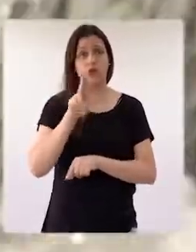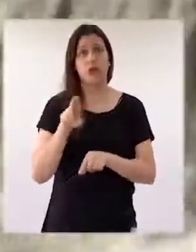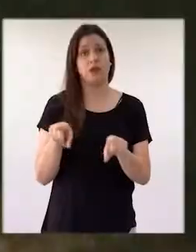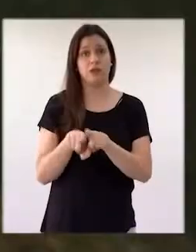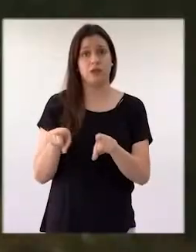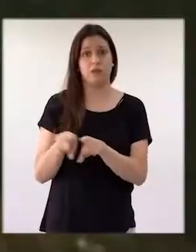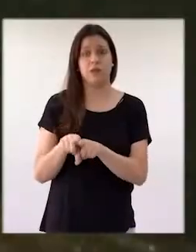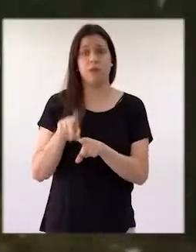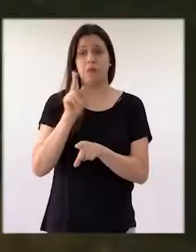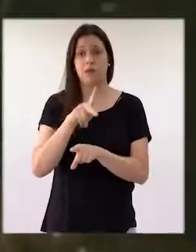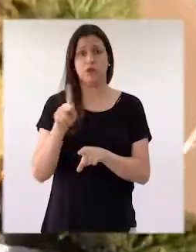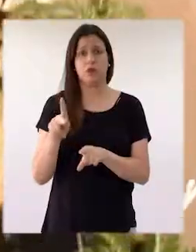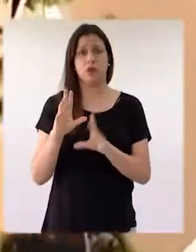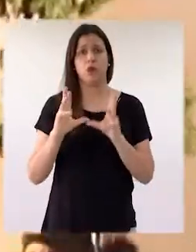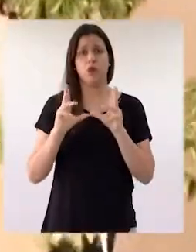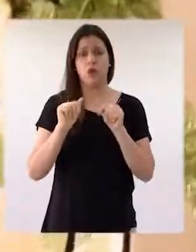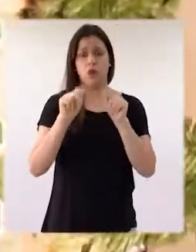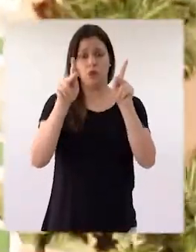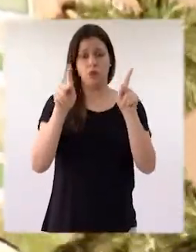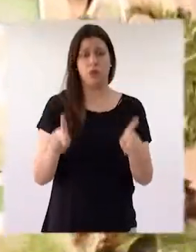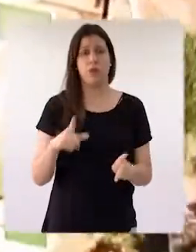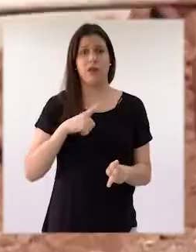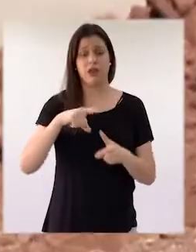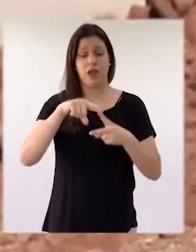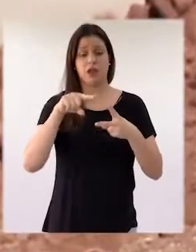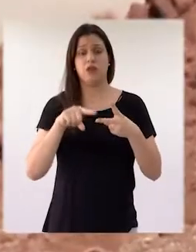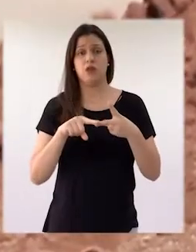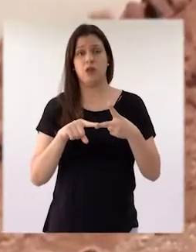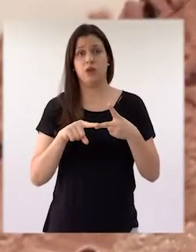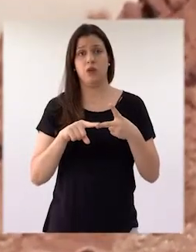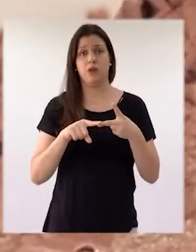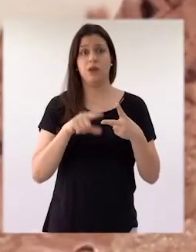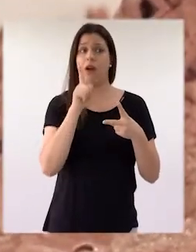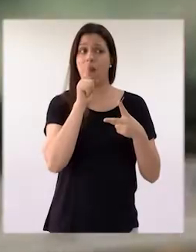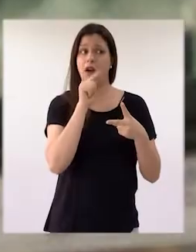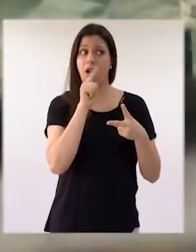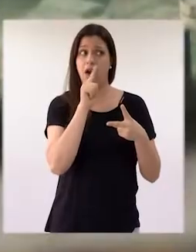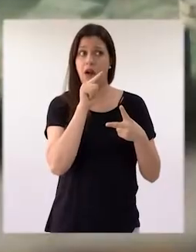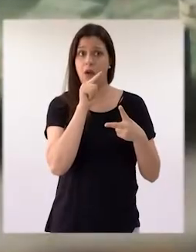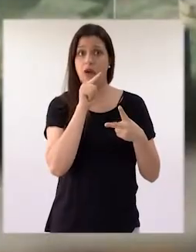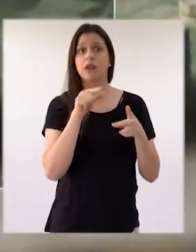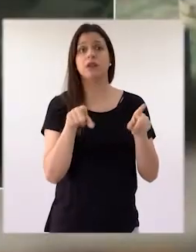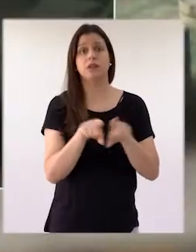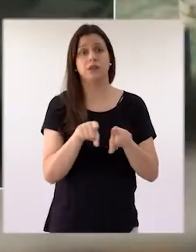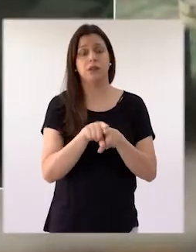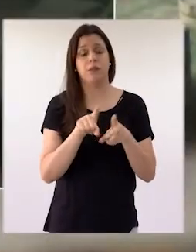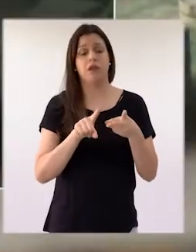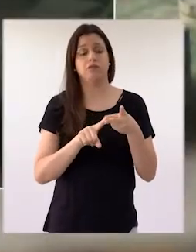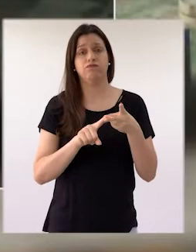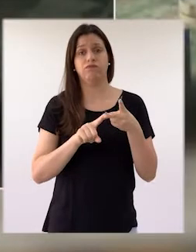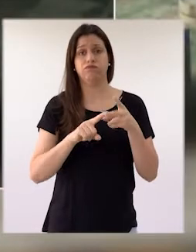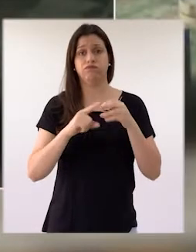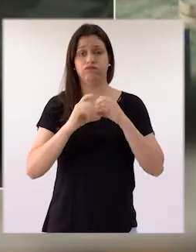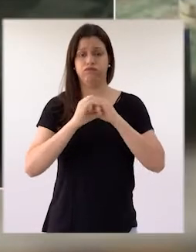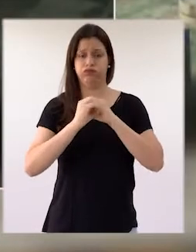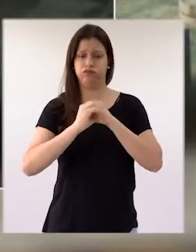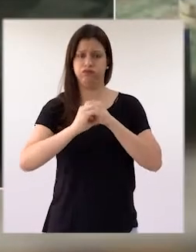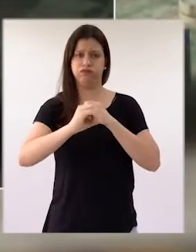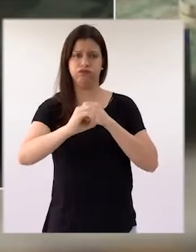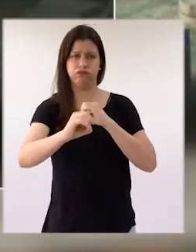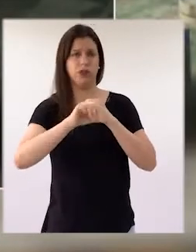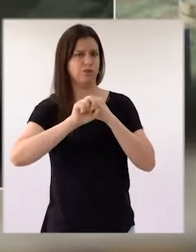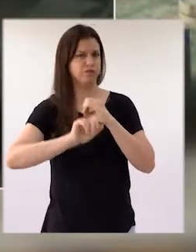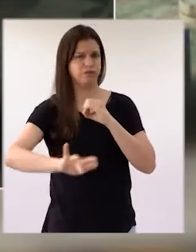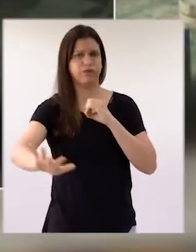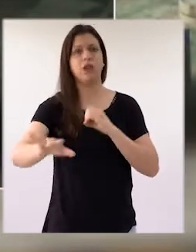Os dados utilizados por Mariana e seus orientadores são todos públicos e divididos em duas categorias: abastecimento de água e